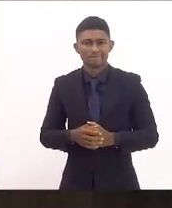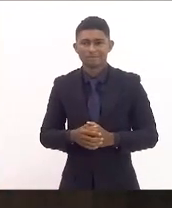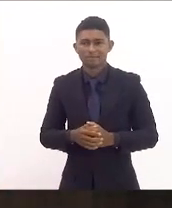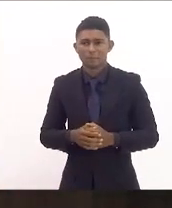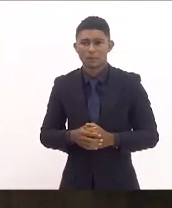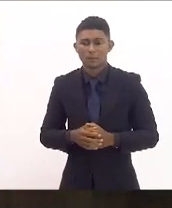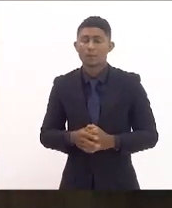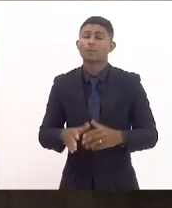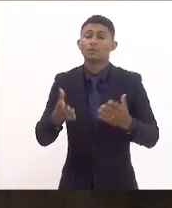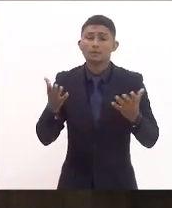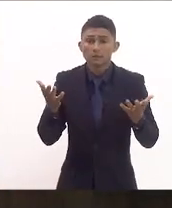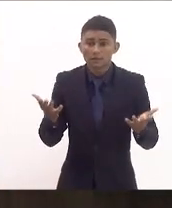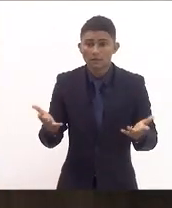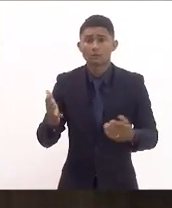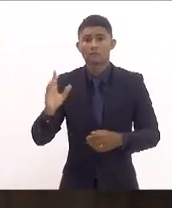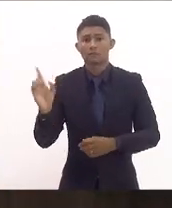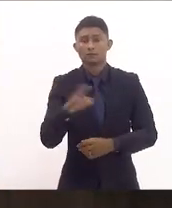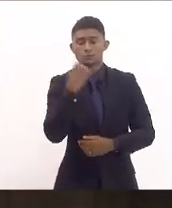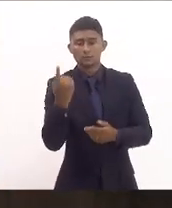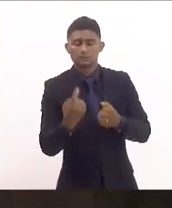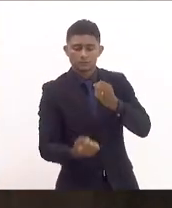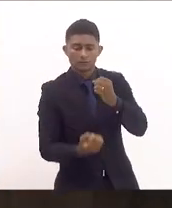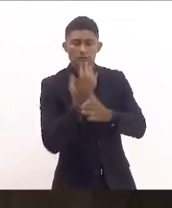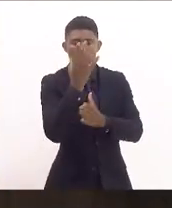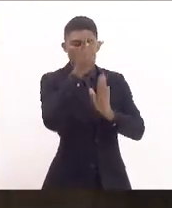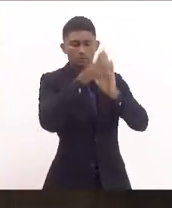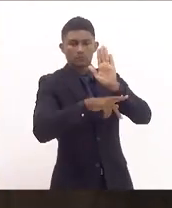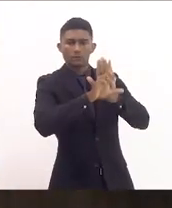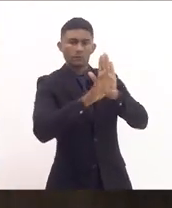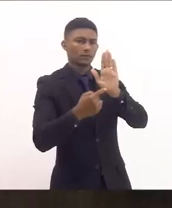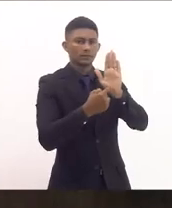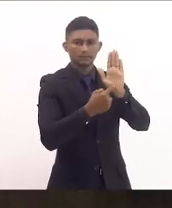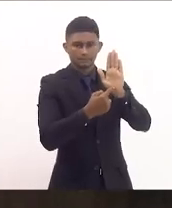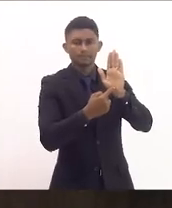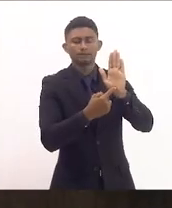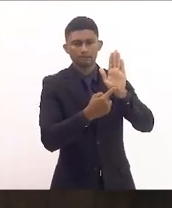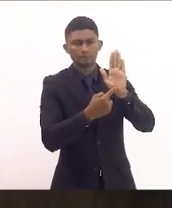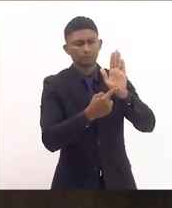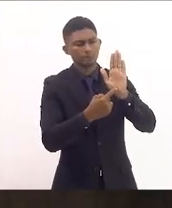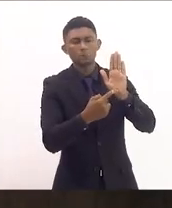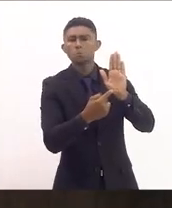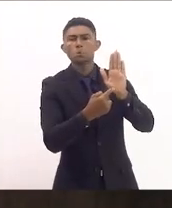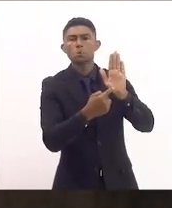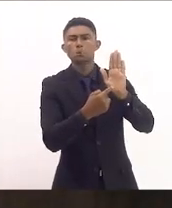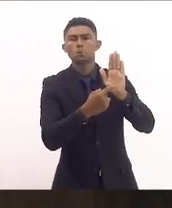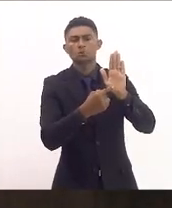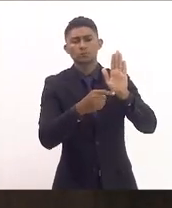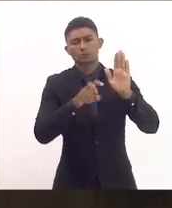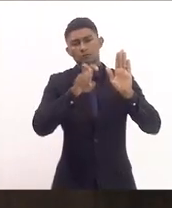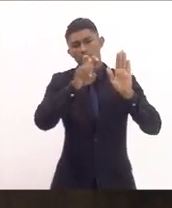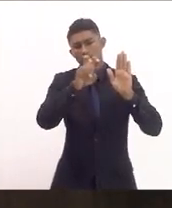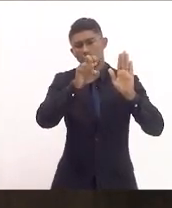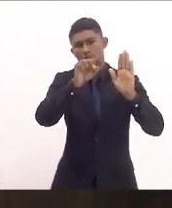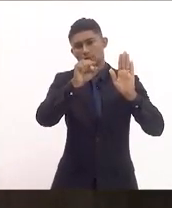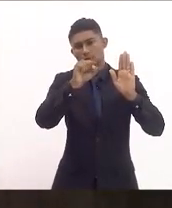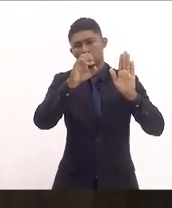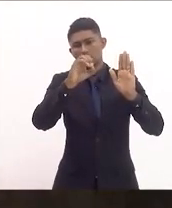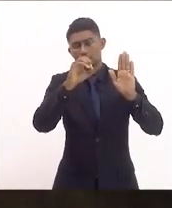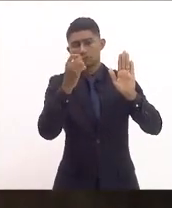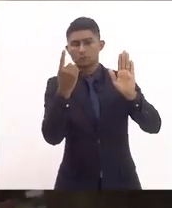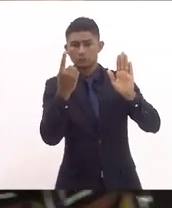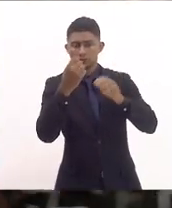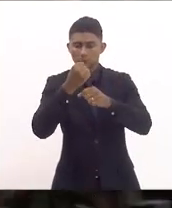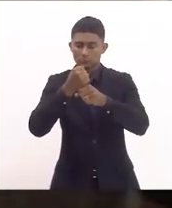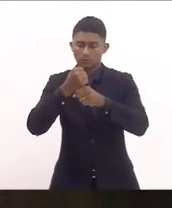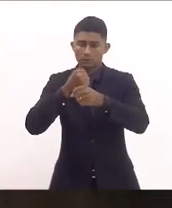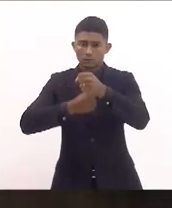como tal então nós fizemos um projeto presidente Esse é o projeto de lei 580 1/2